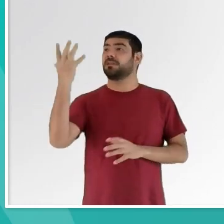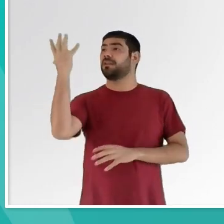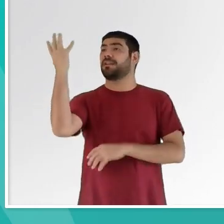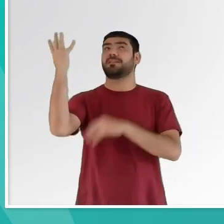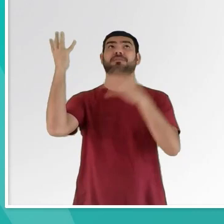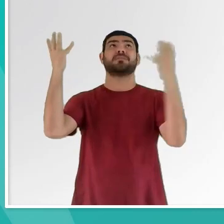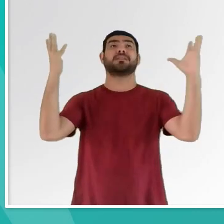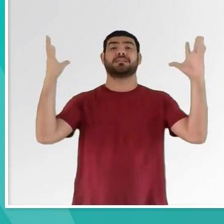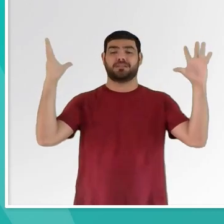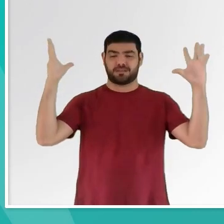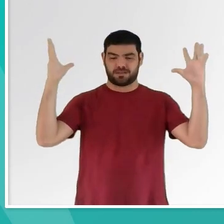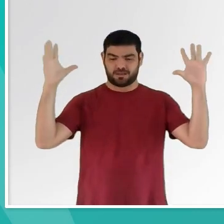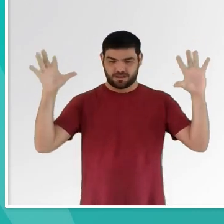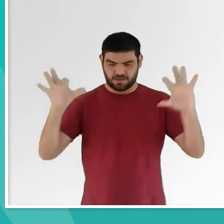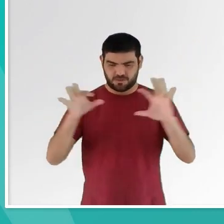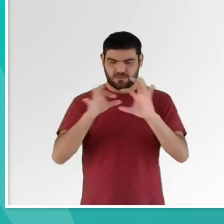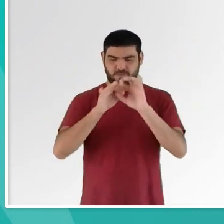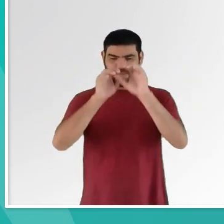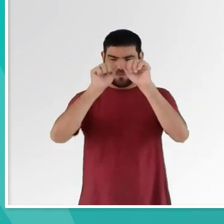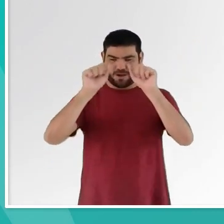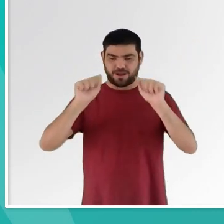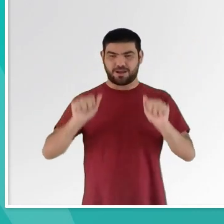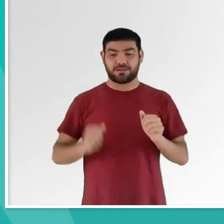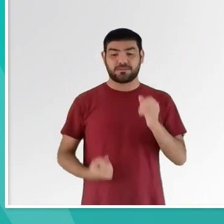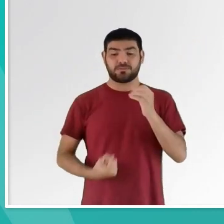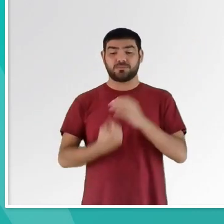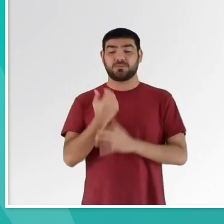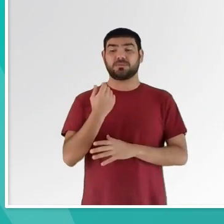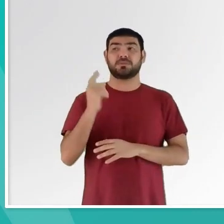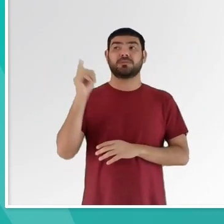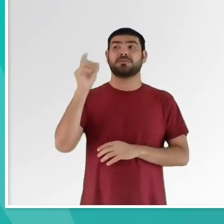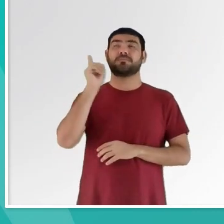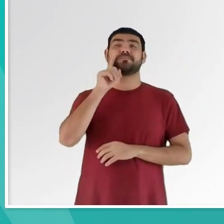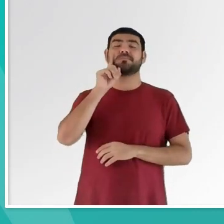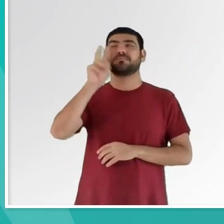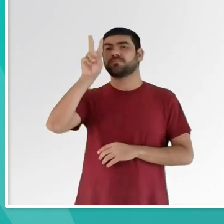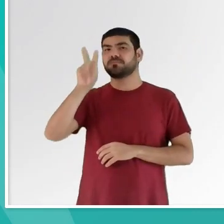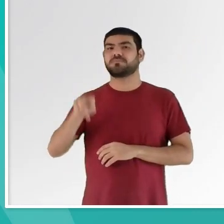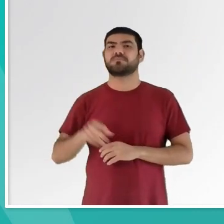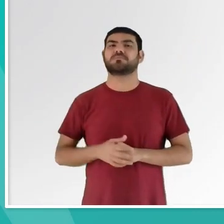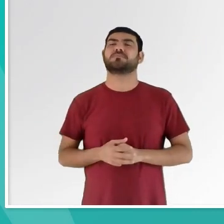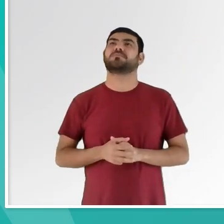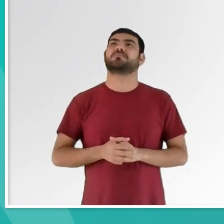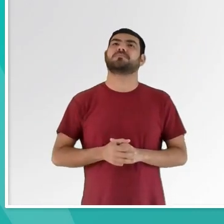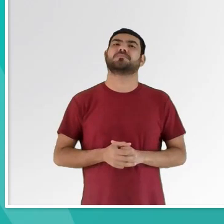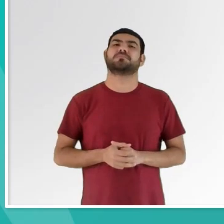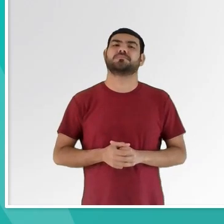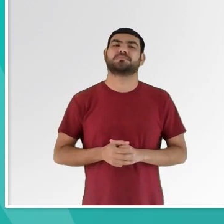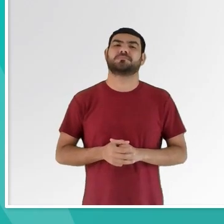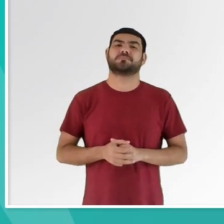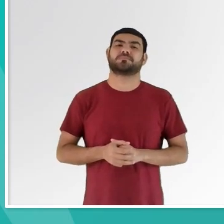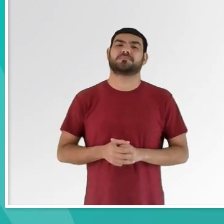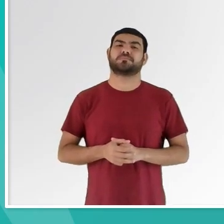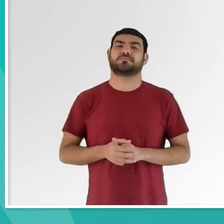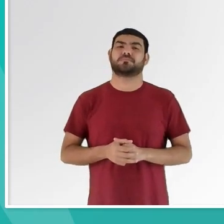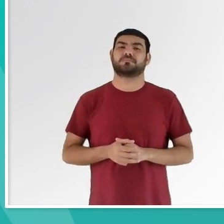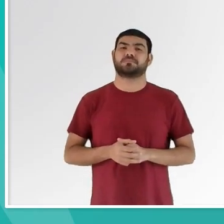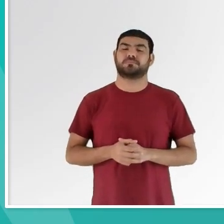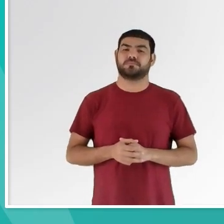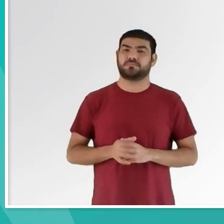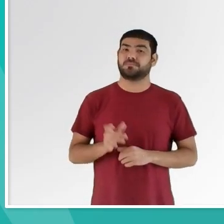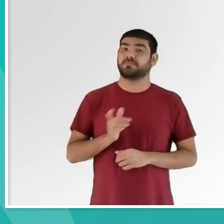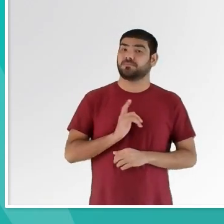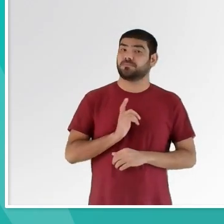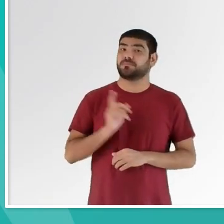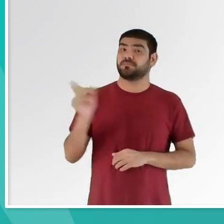década de 60 nos Estados Unidos e Europa. Vamos ver mais algumas imagens? Aí nós temos o termo land art,